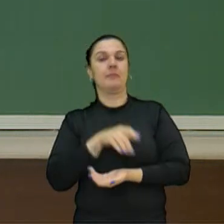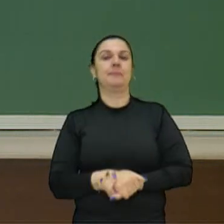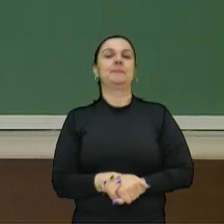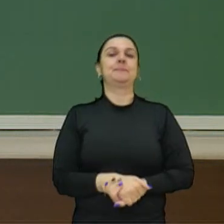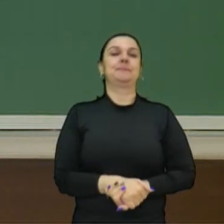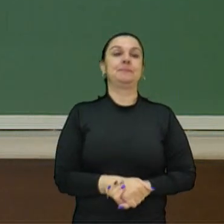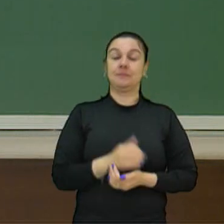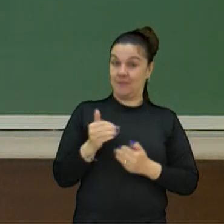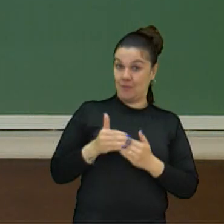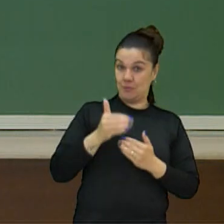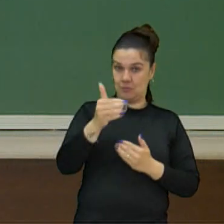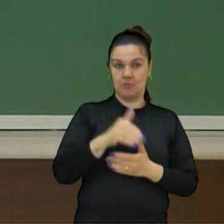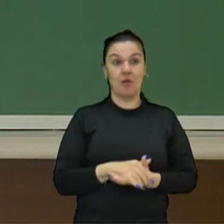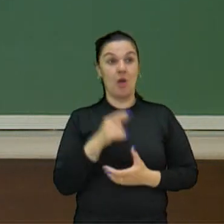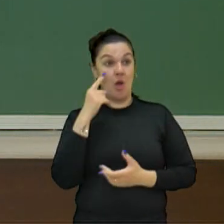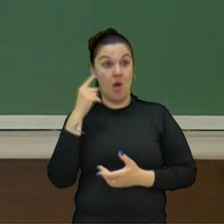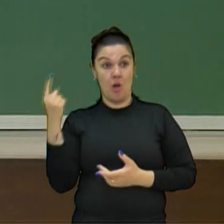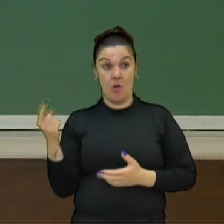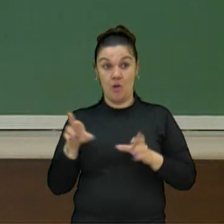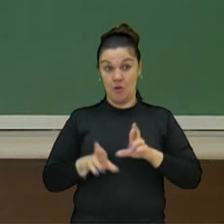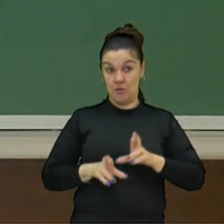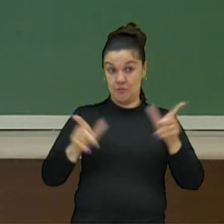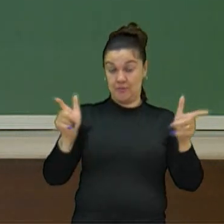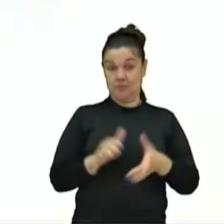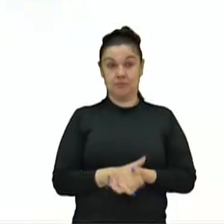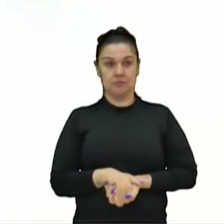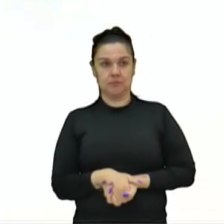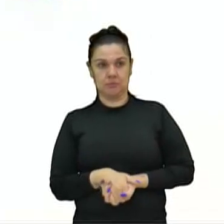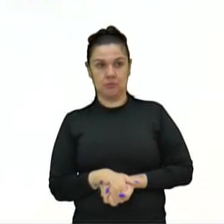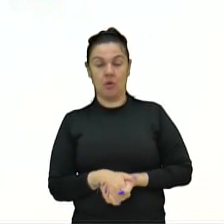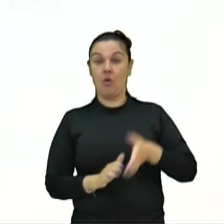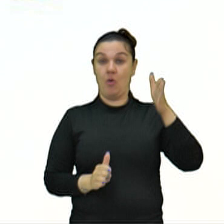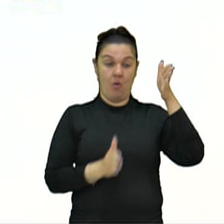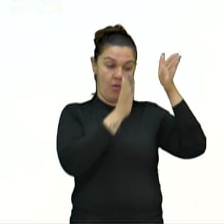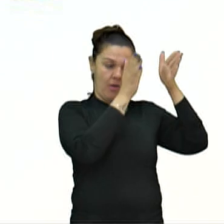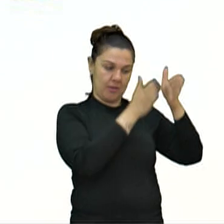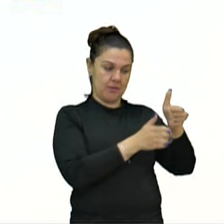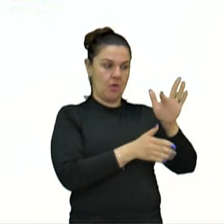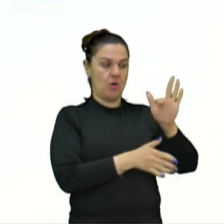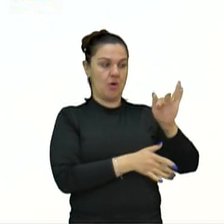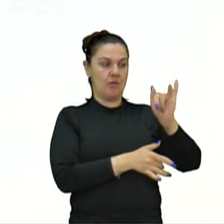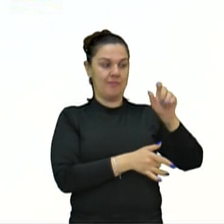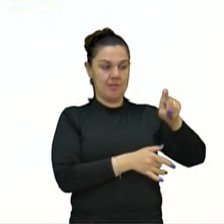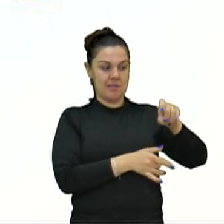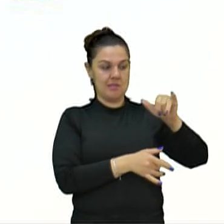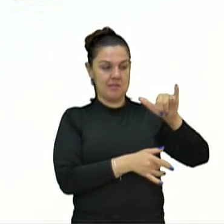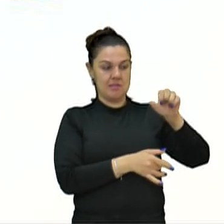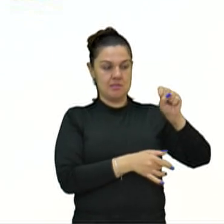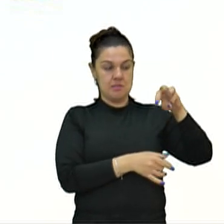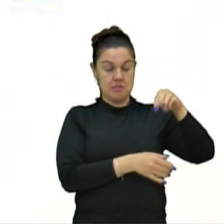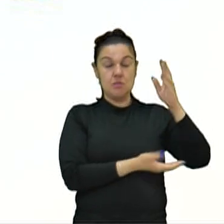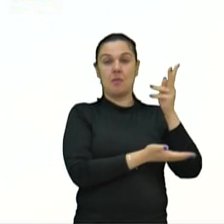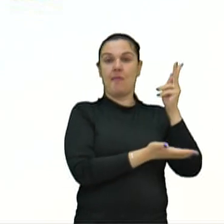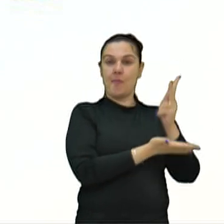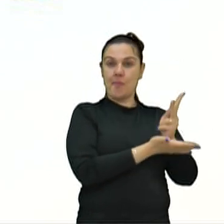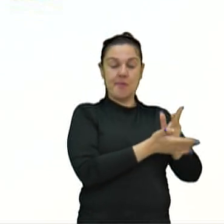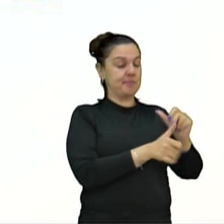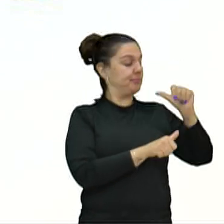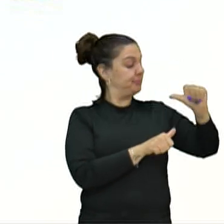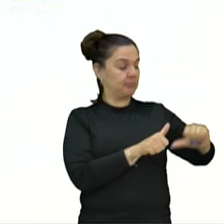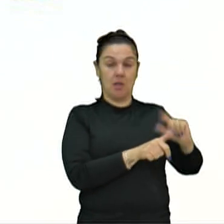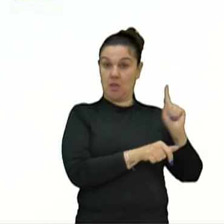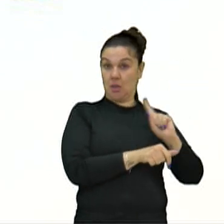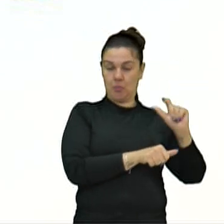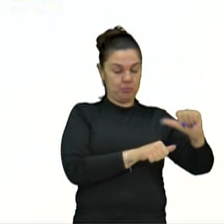ok? Continuando aqui, olha a diferença entre as duas. O fixismo, cada borboleta se mantém igual ao longo de todas as gerações, elas não